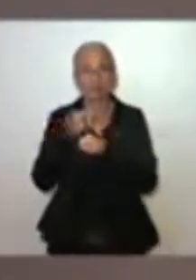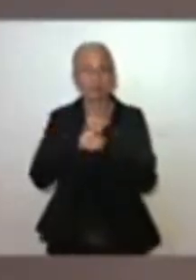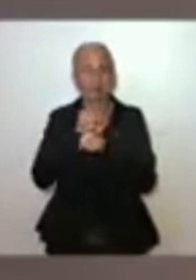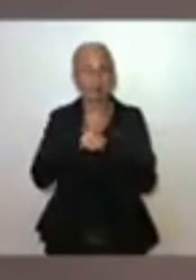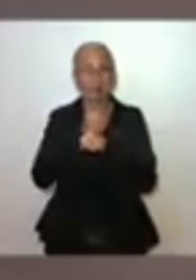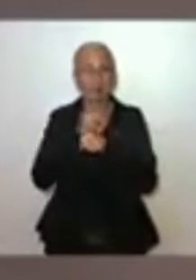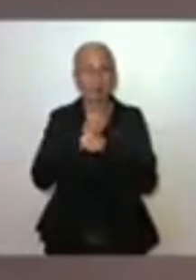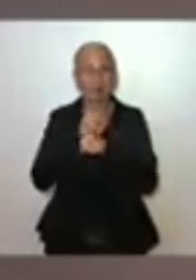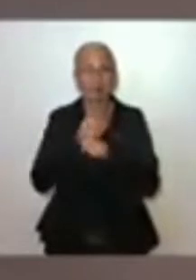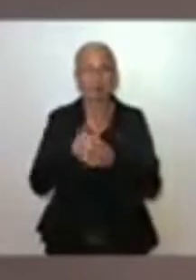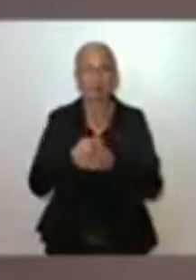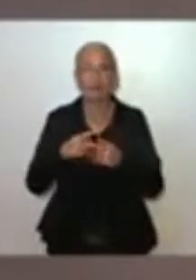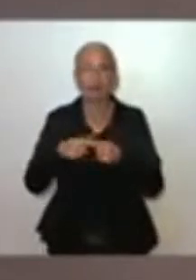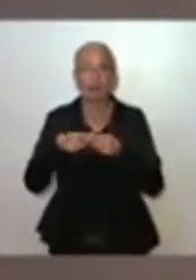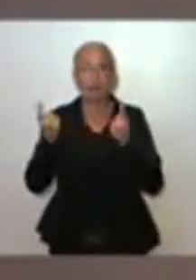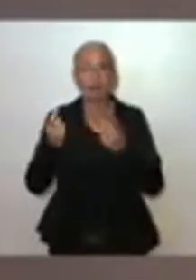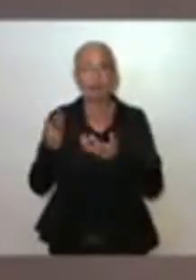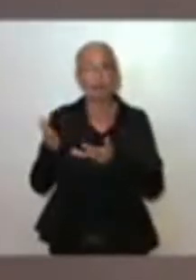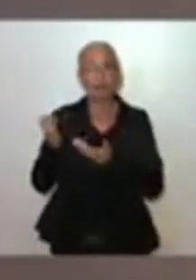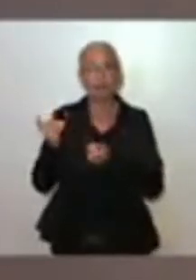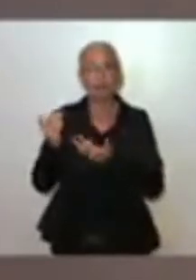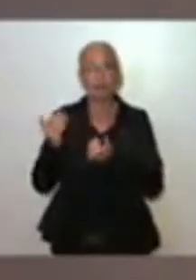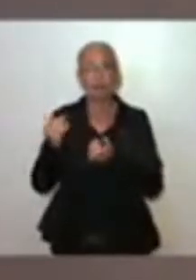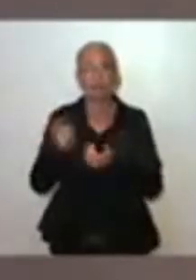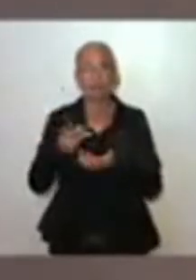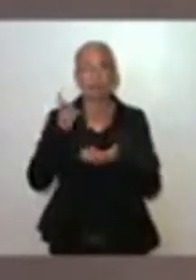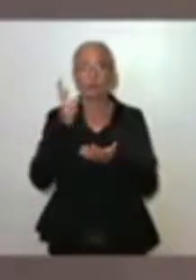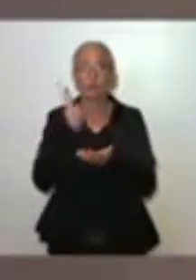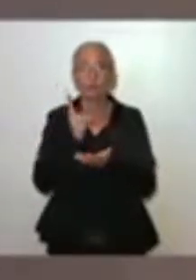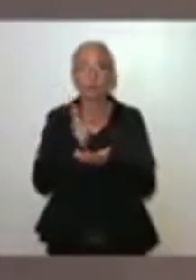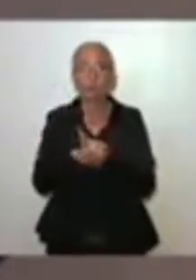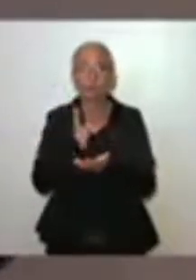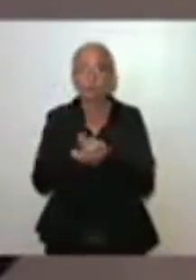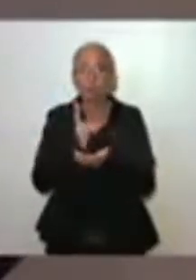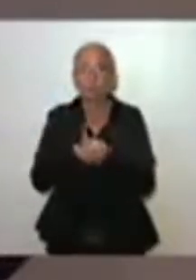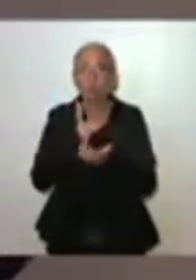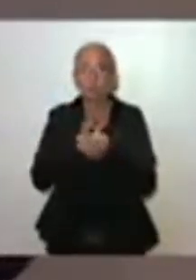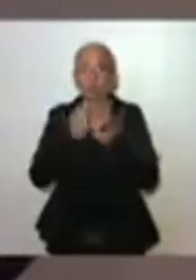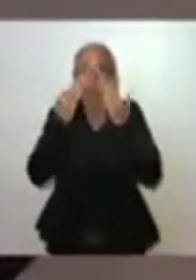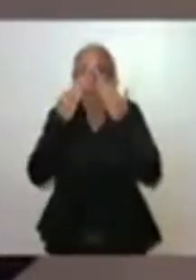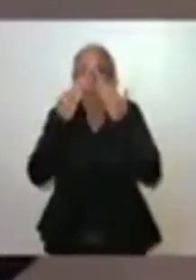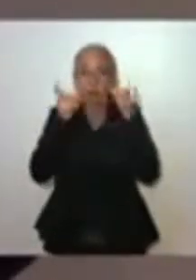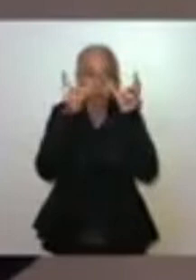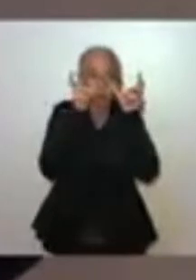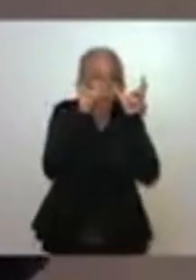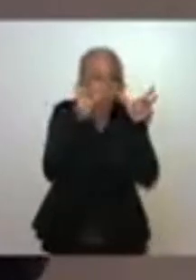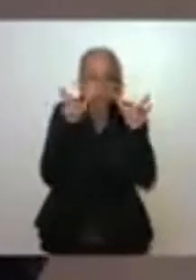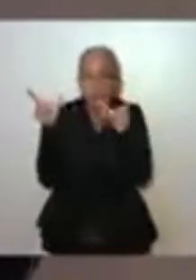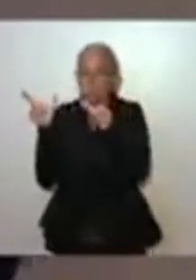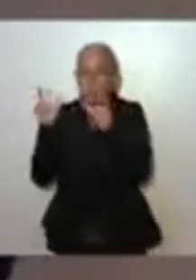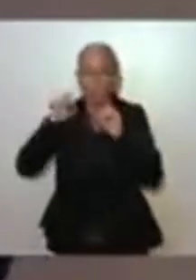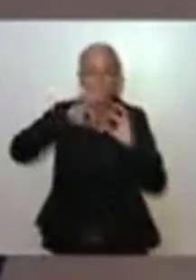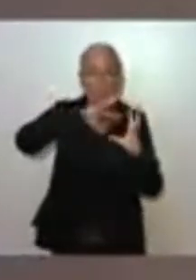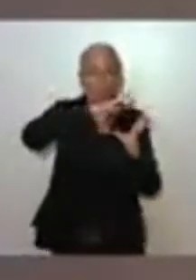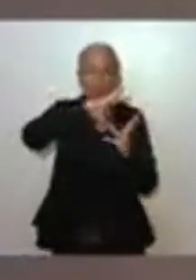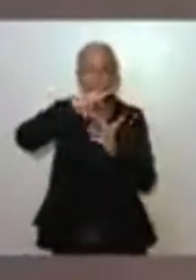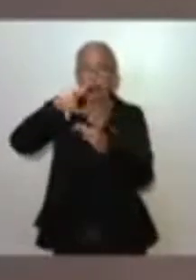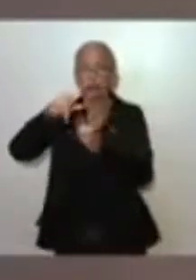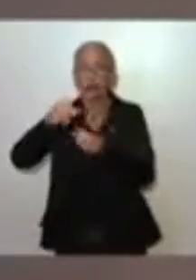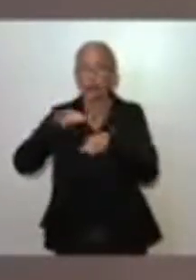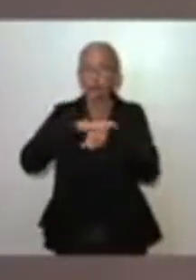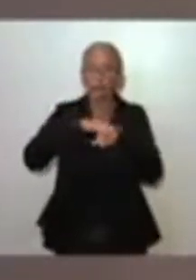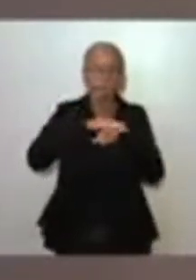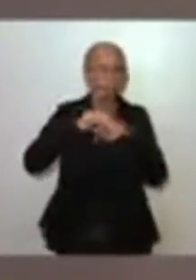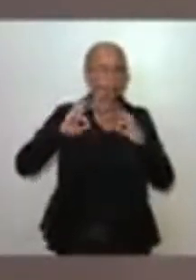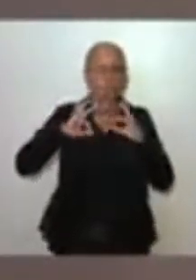mas continua o jovem na medida em que eu continuo prestando atenção em tudo o que acontece no mundo eu converso com todo